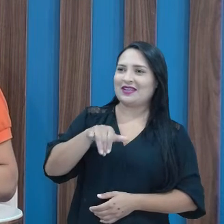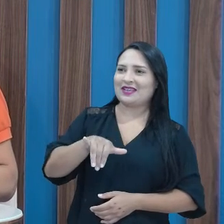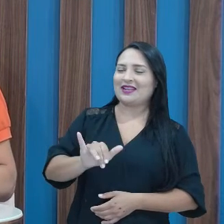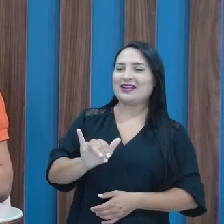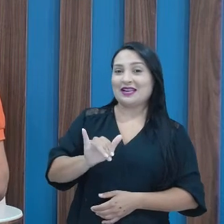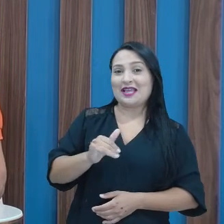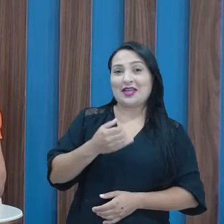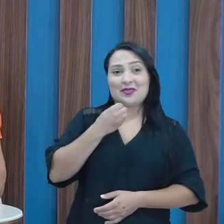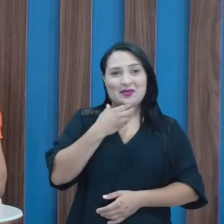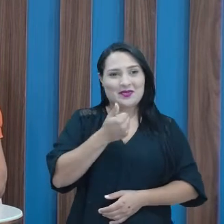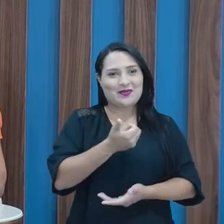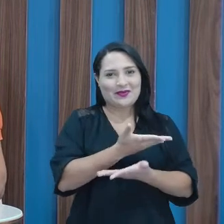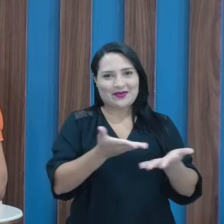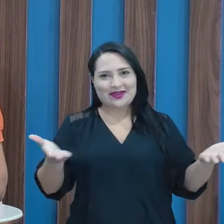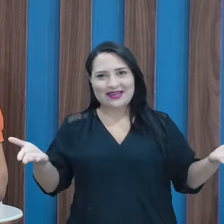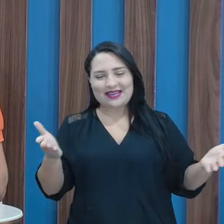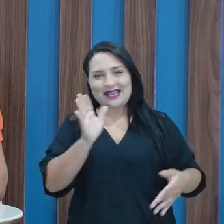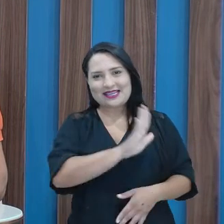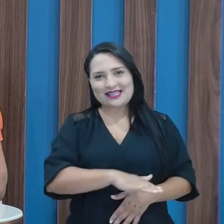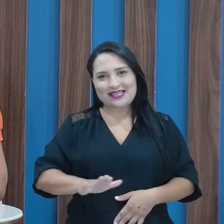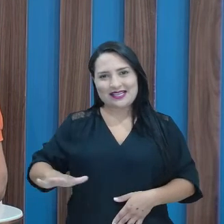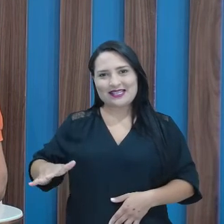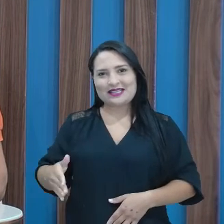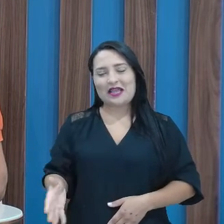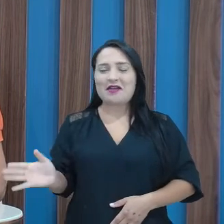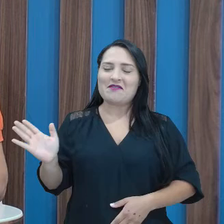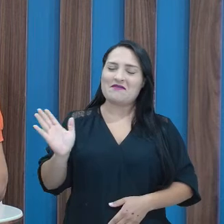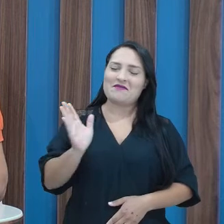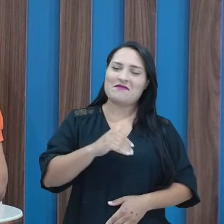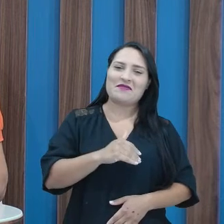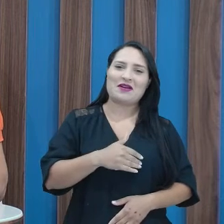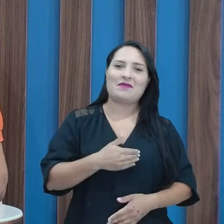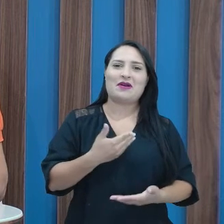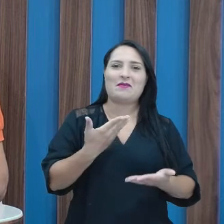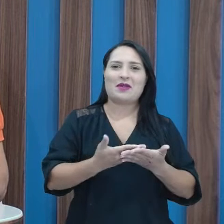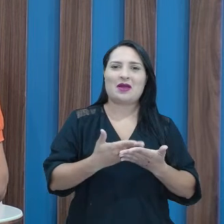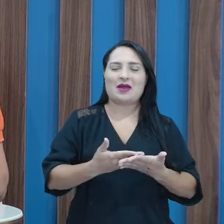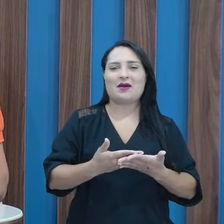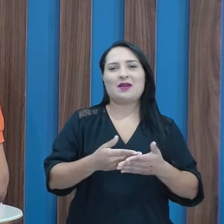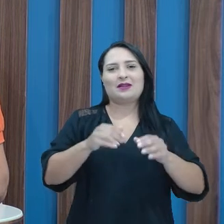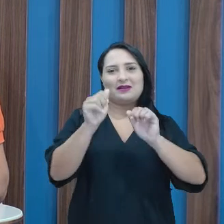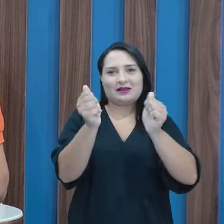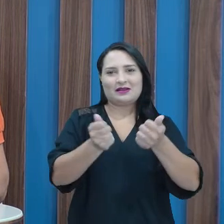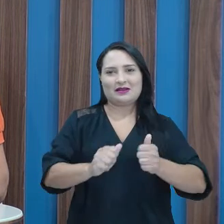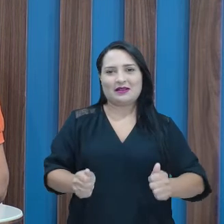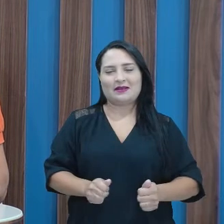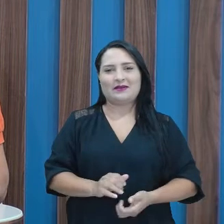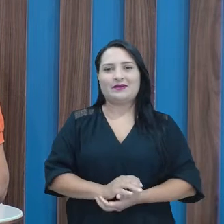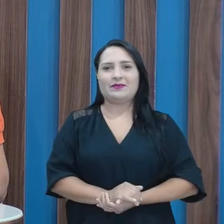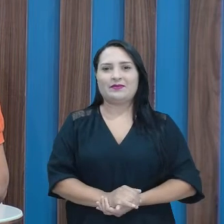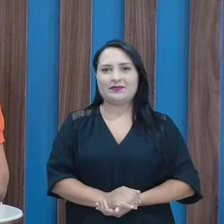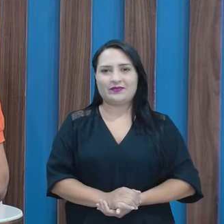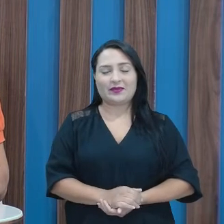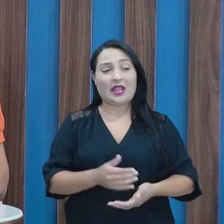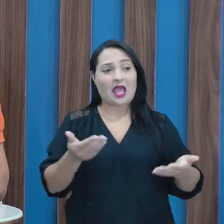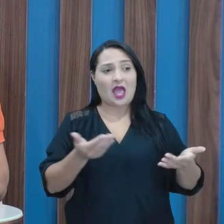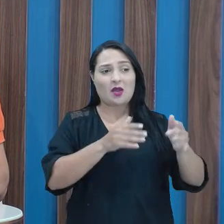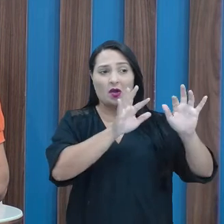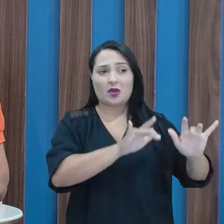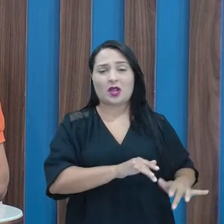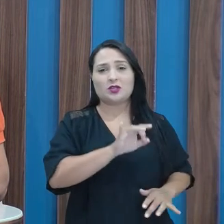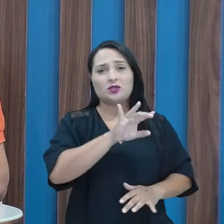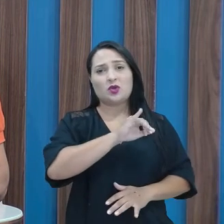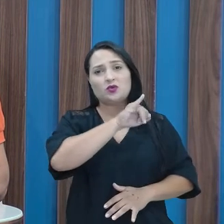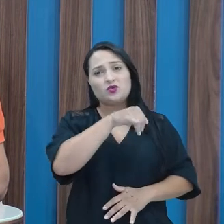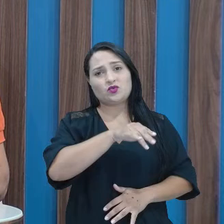bom, crianças? Simbora para a aula da professora Eli de arte. Aqui apareceu só Júlia.